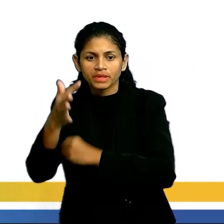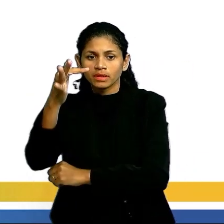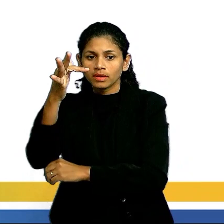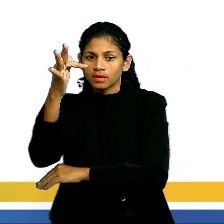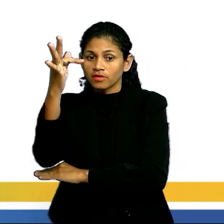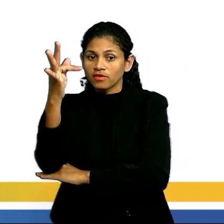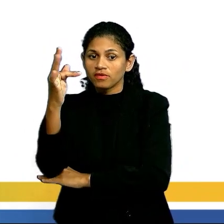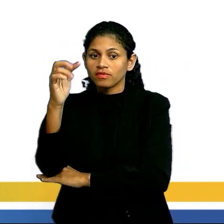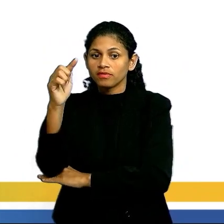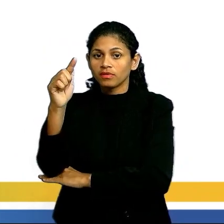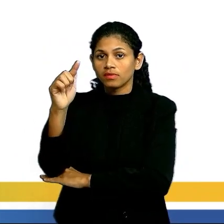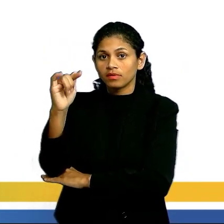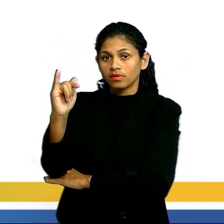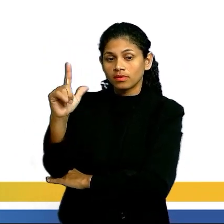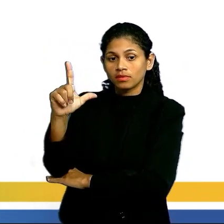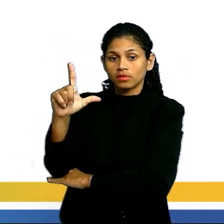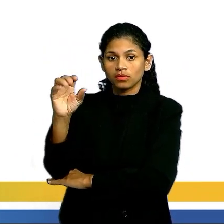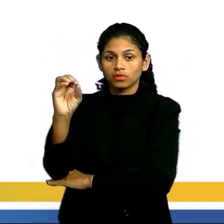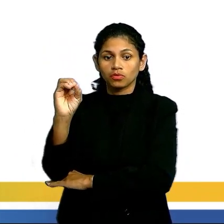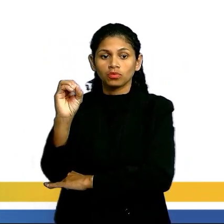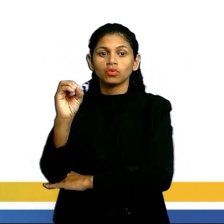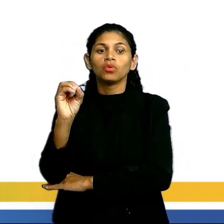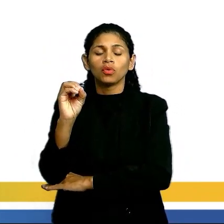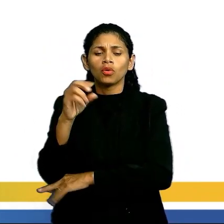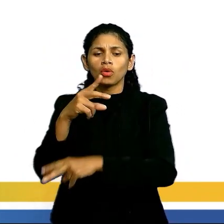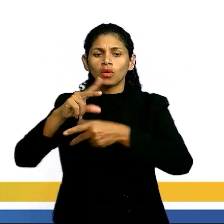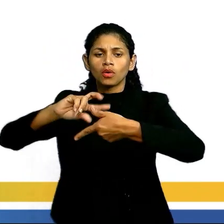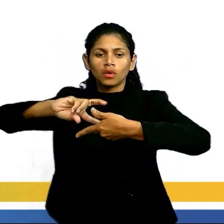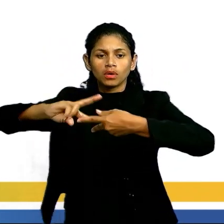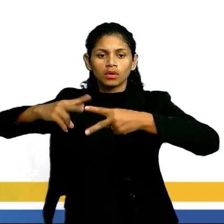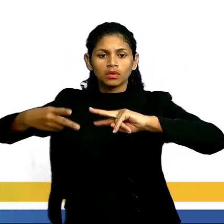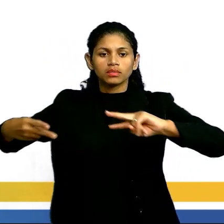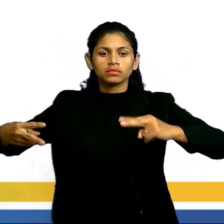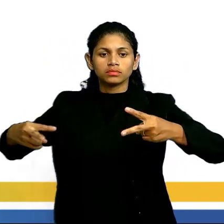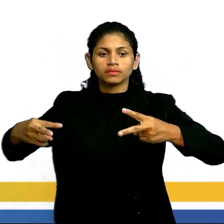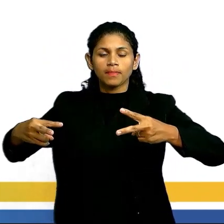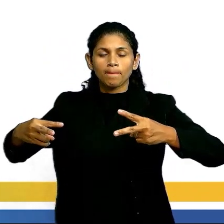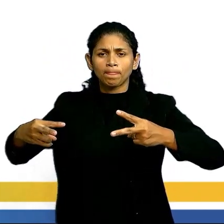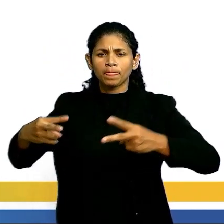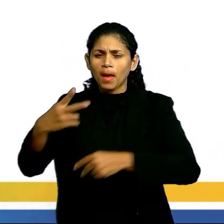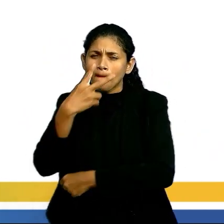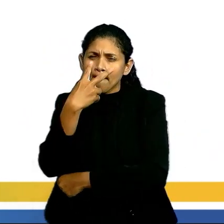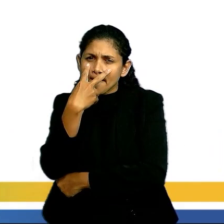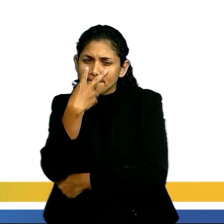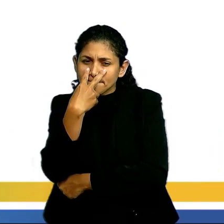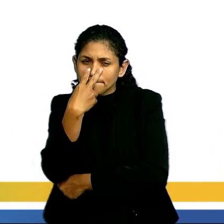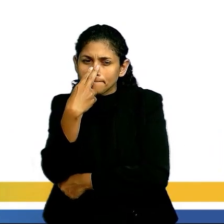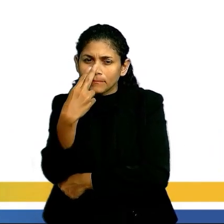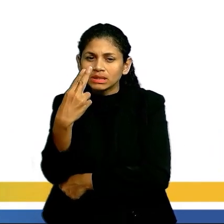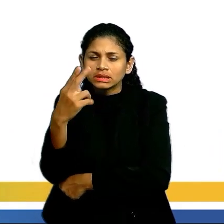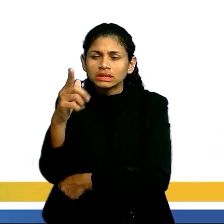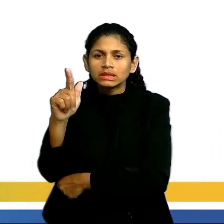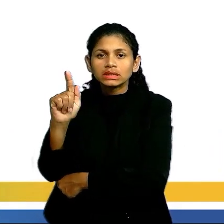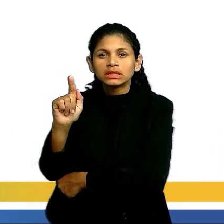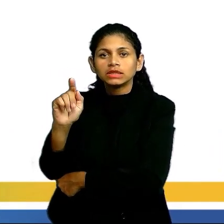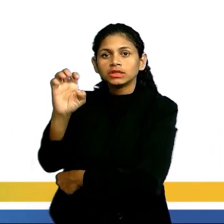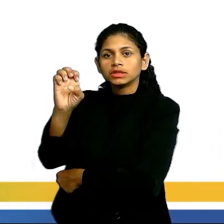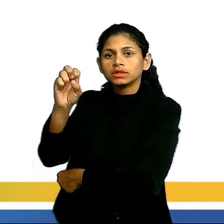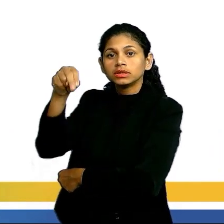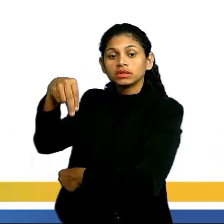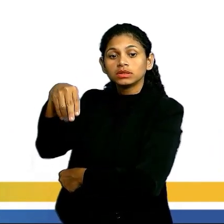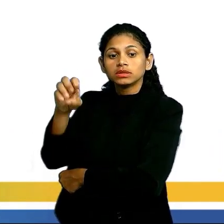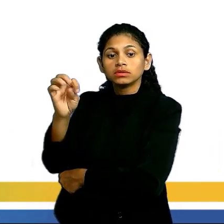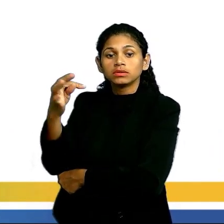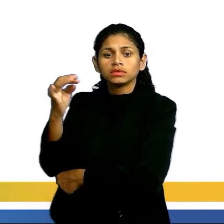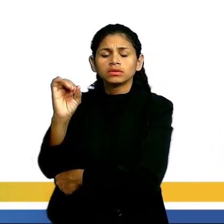filogenia representada, a maior similaridade genética será encontrada entre os seres